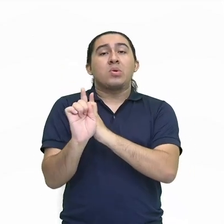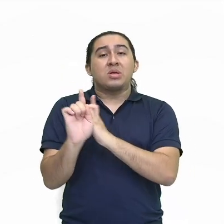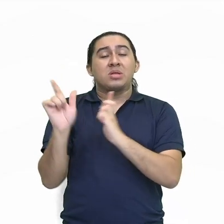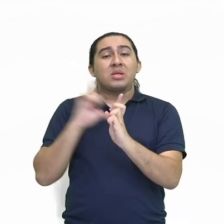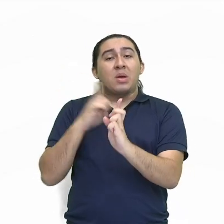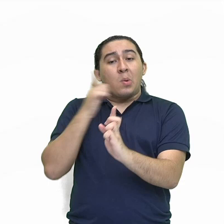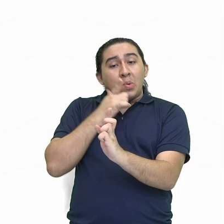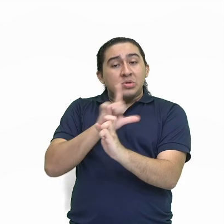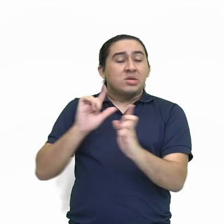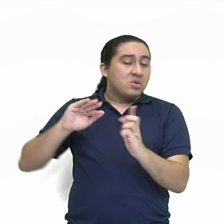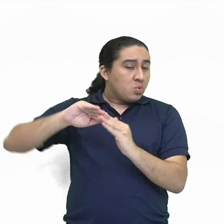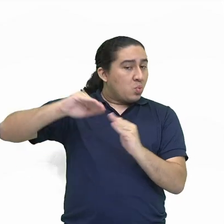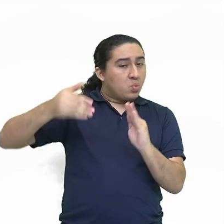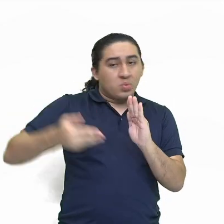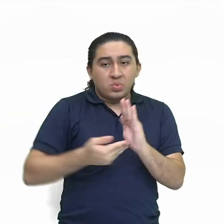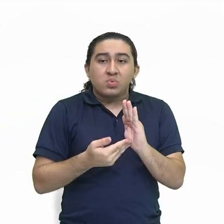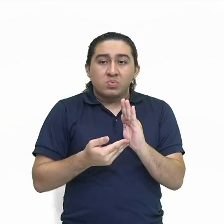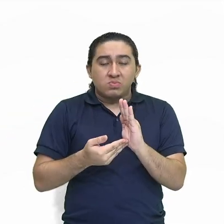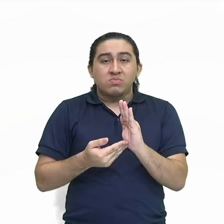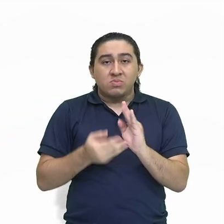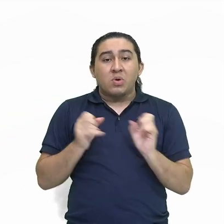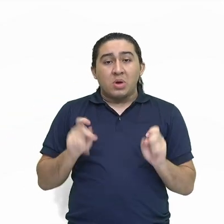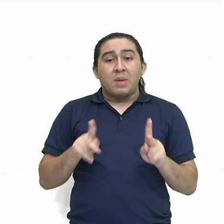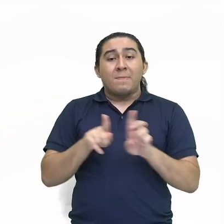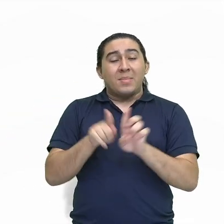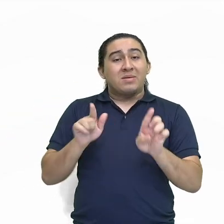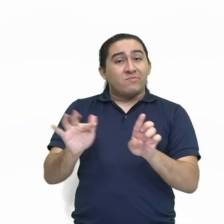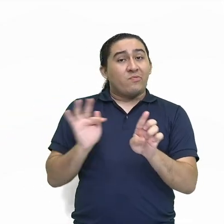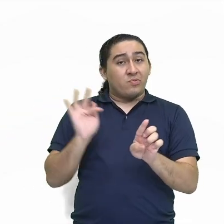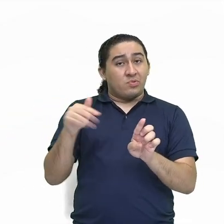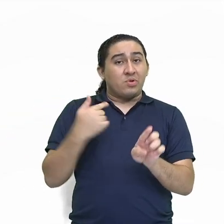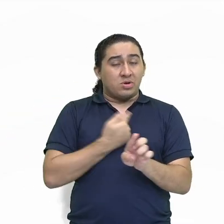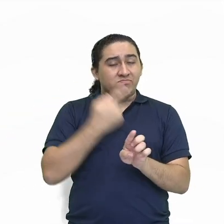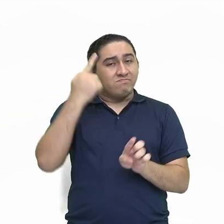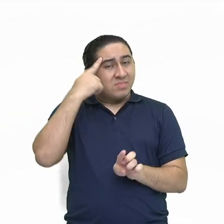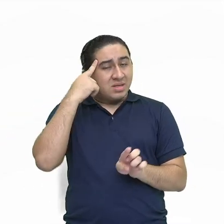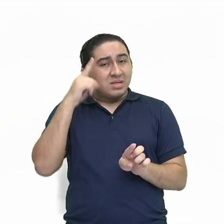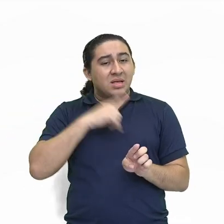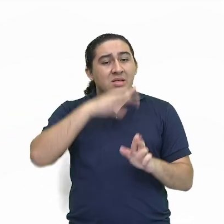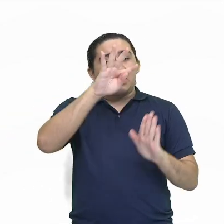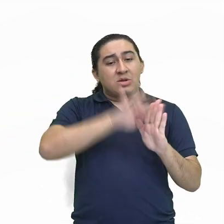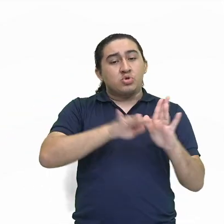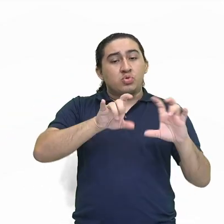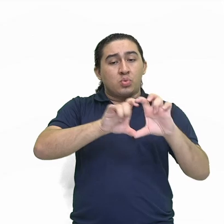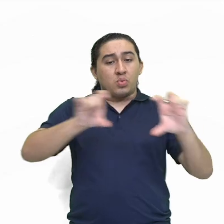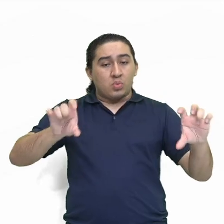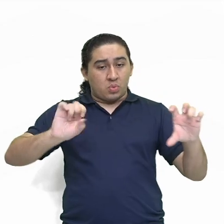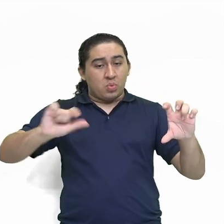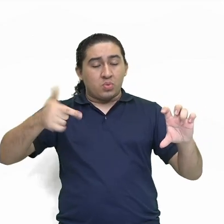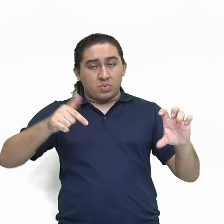completar a cena. Tá? Mas na frente a gente vai trabalhar um trechozinho desse